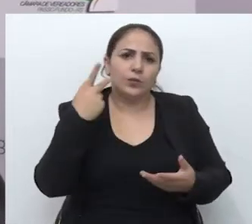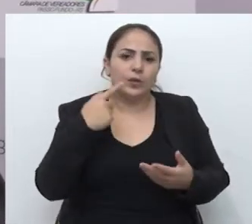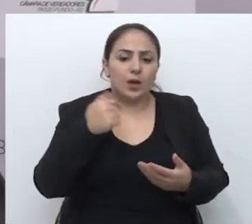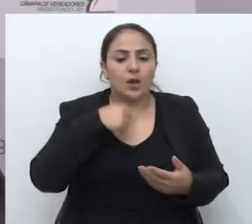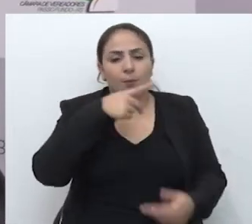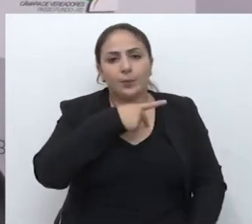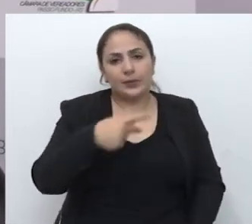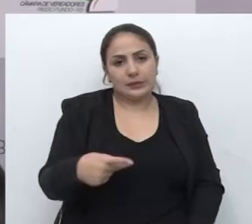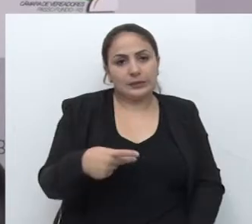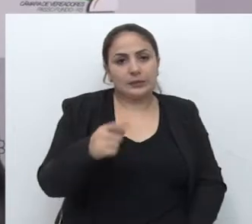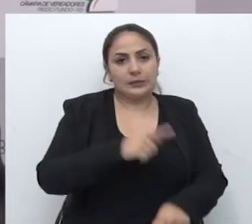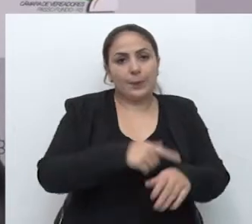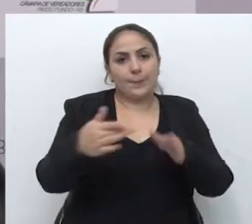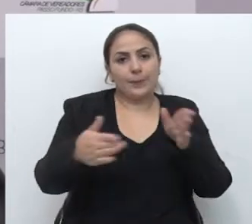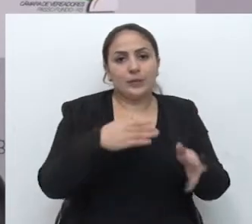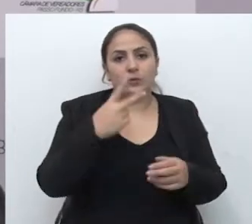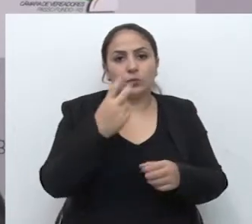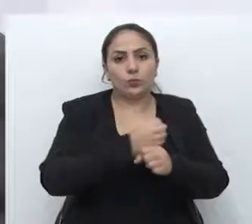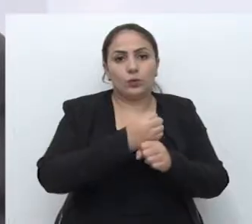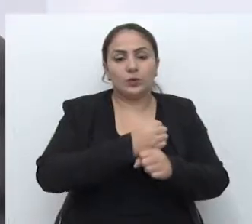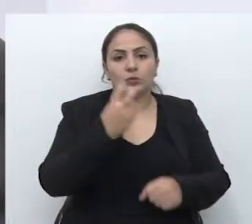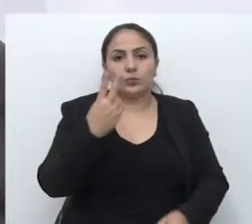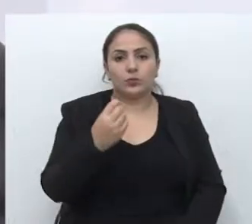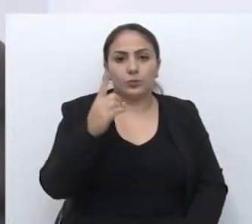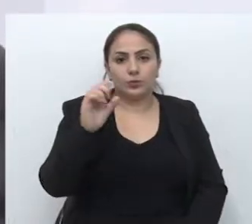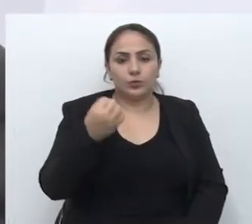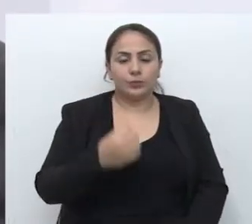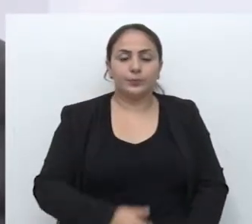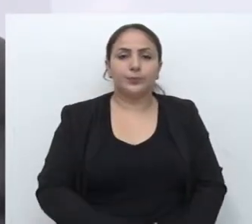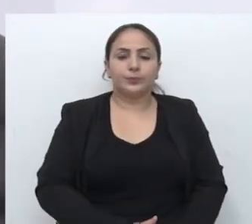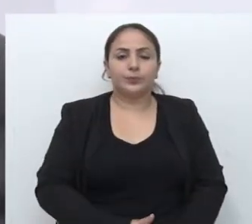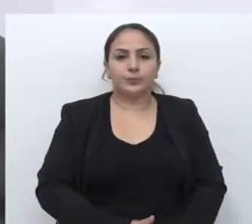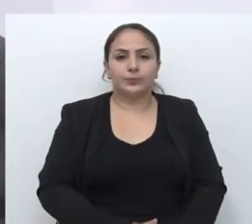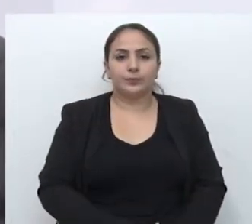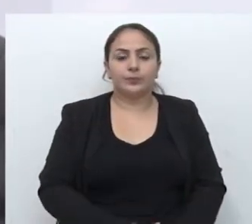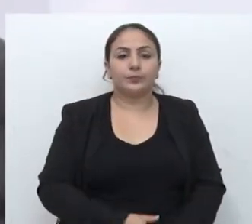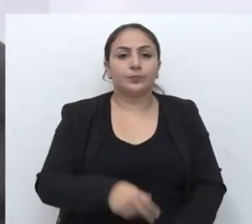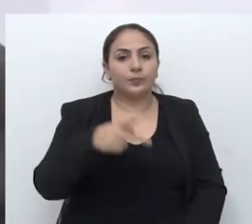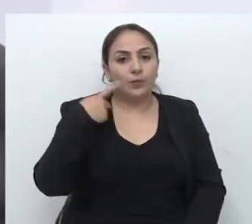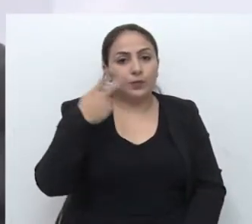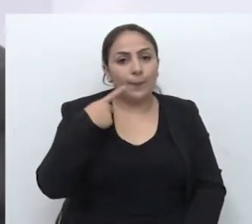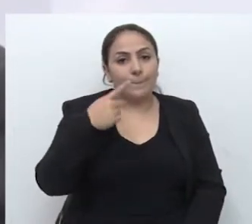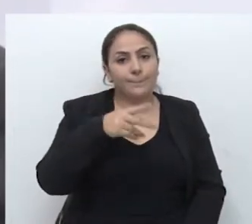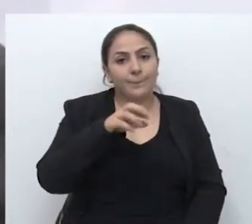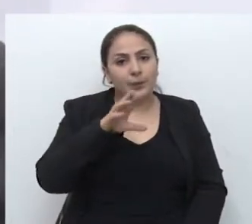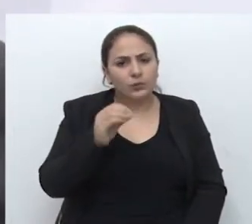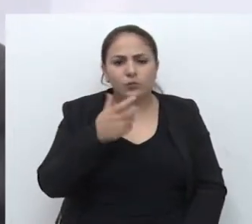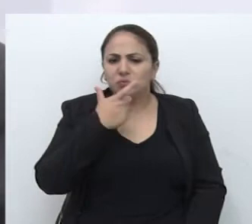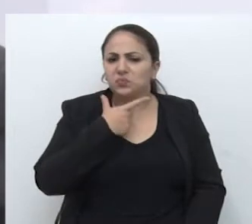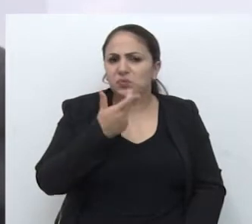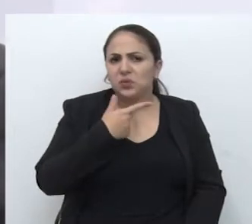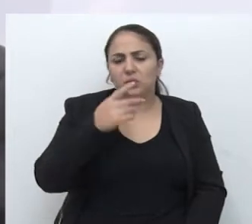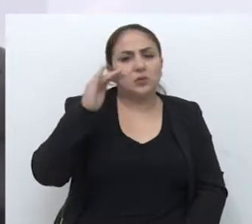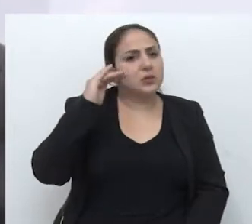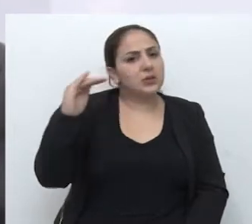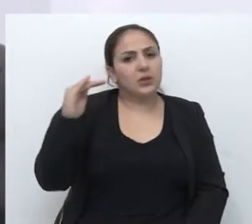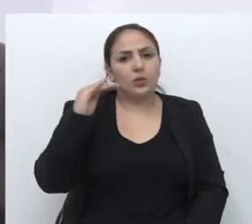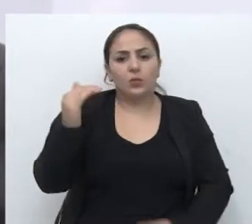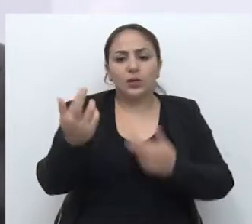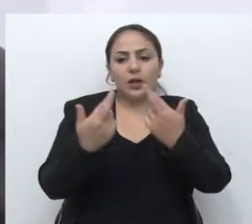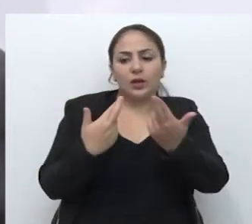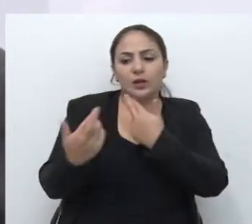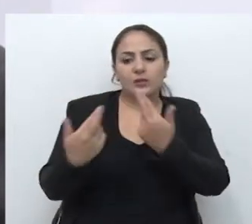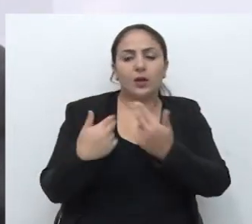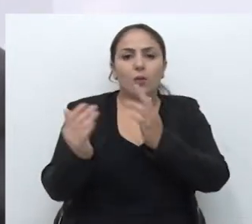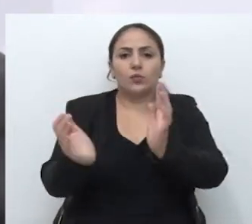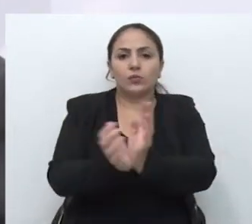para mim ser presidente nesse período de 2018. Na tribuna, o vereador Pedro Danelli definiu como tranquilo o relacionamento com